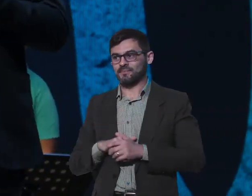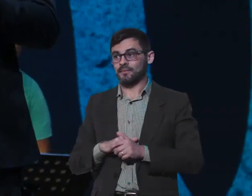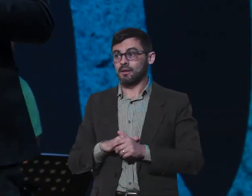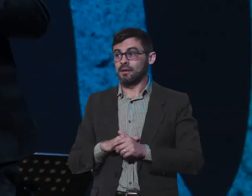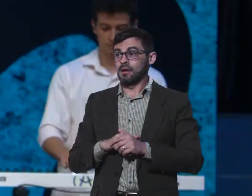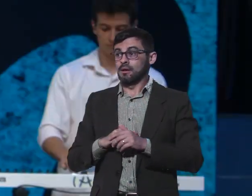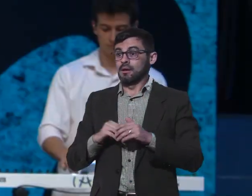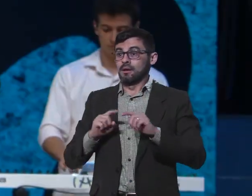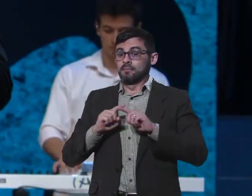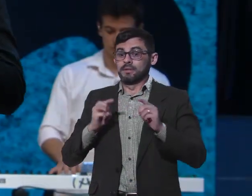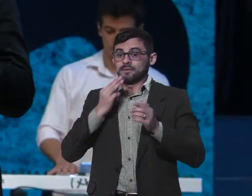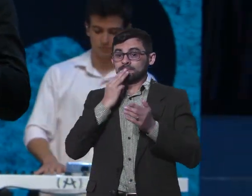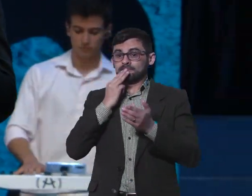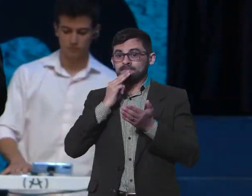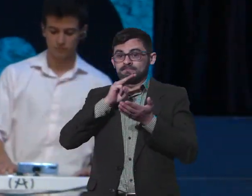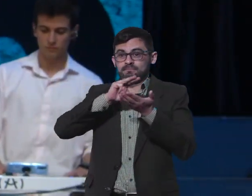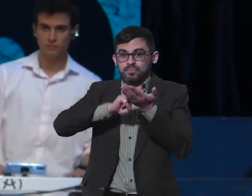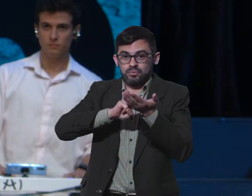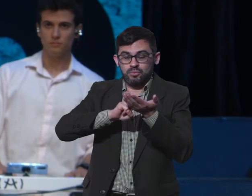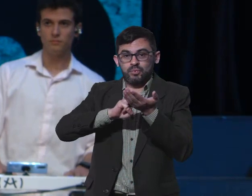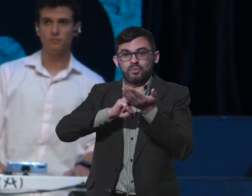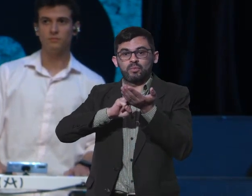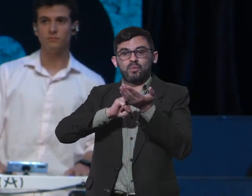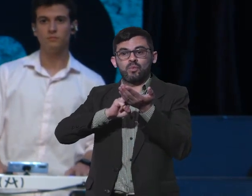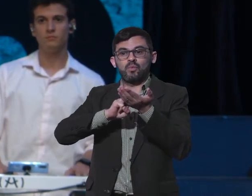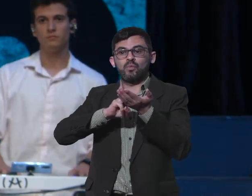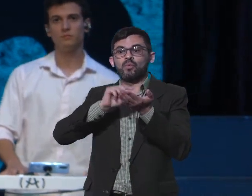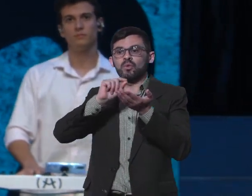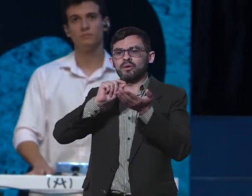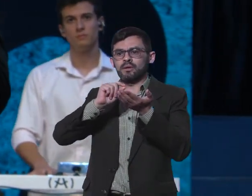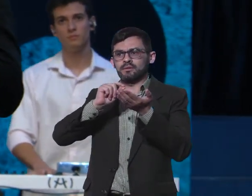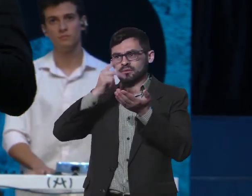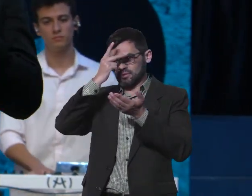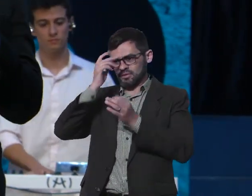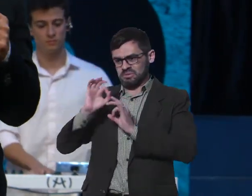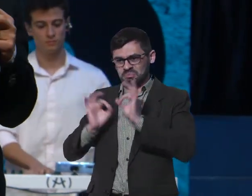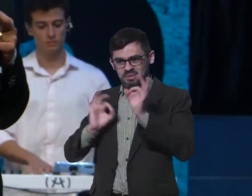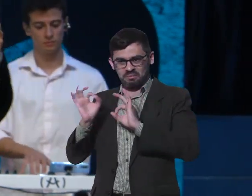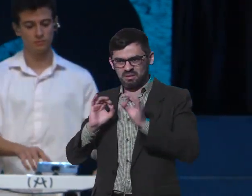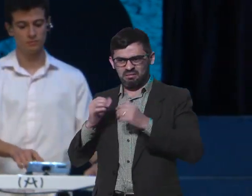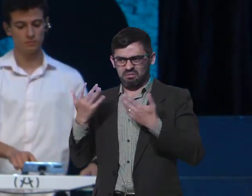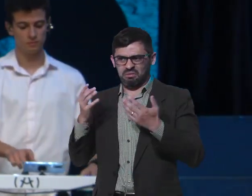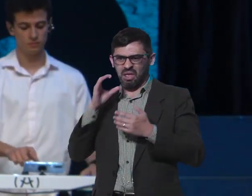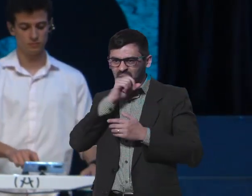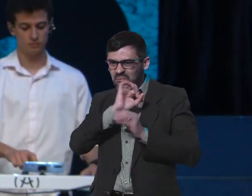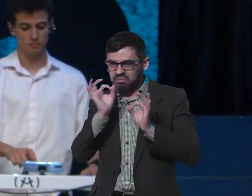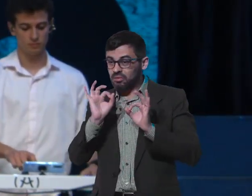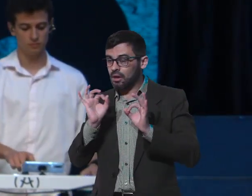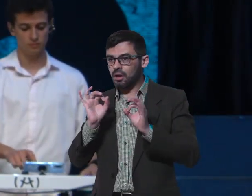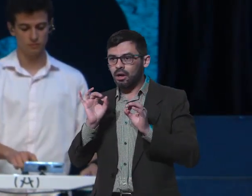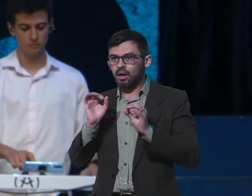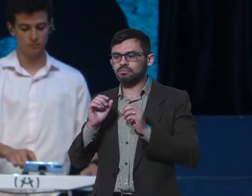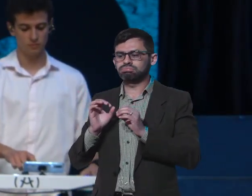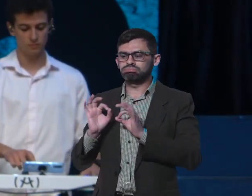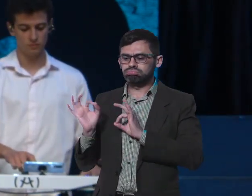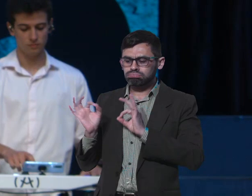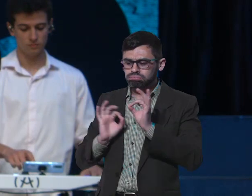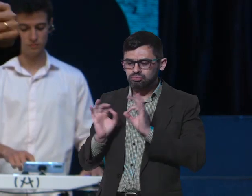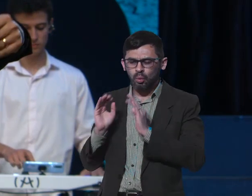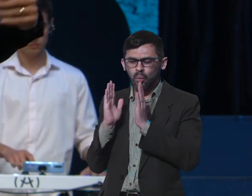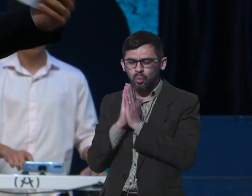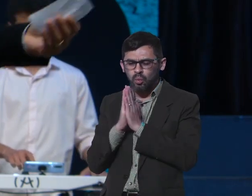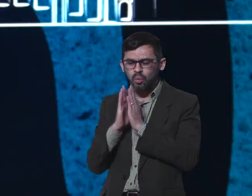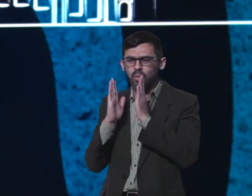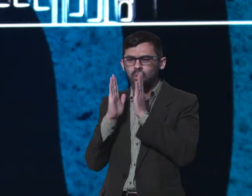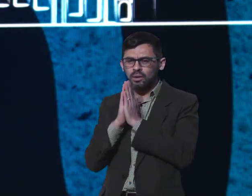Essa cartinha, o pessoal não prepara assim de qualquer jeito, não. Eles se dedicam em oração e